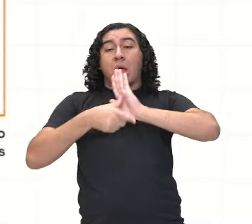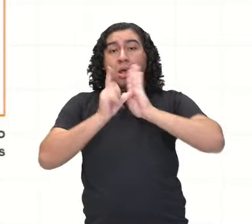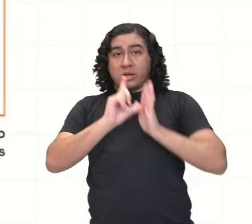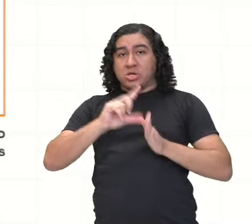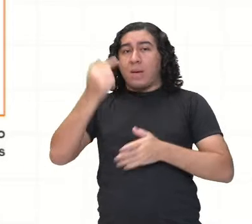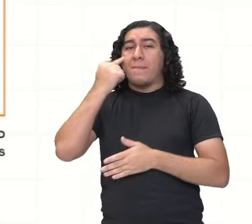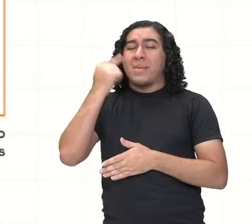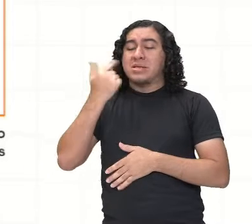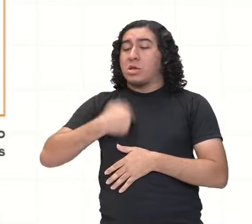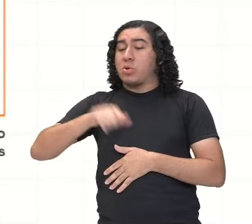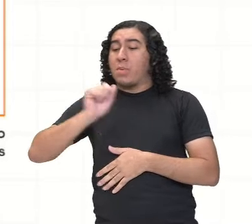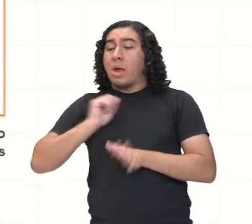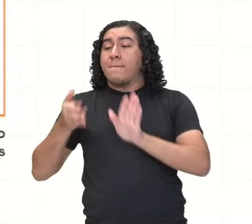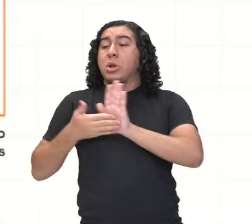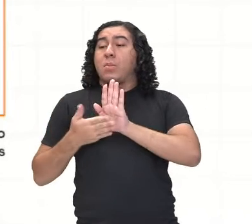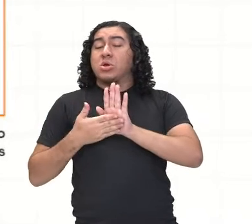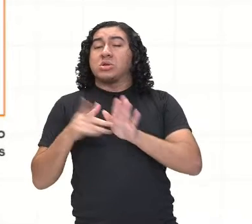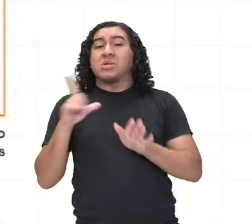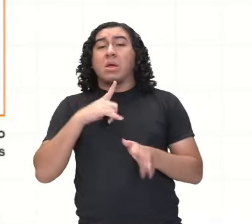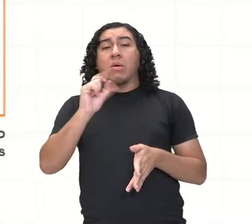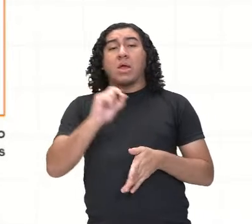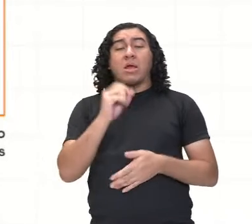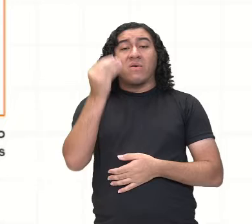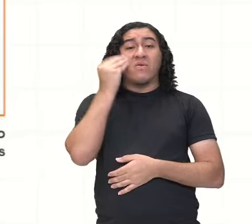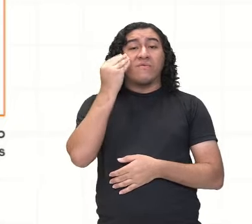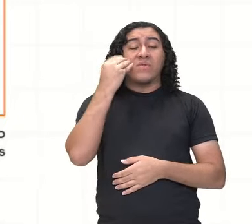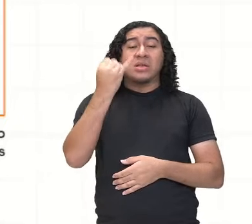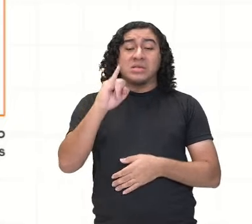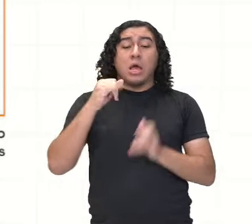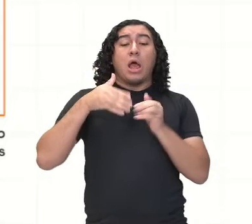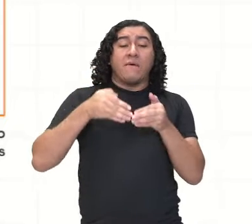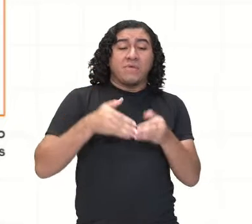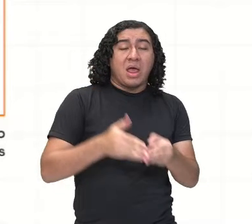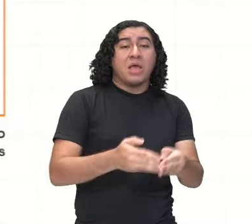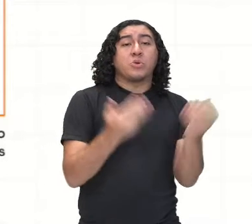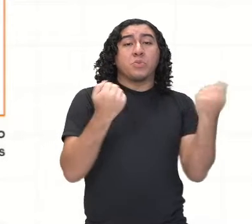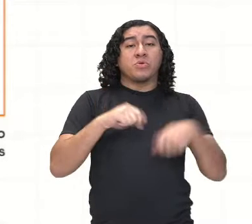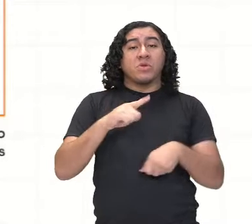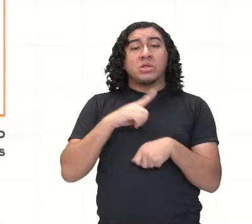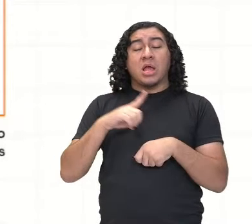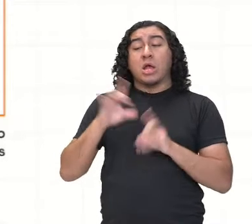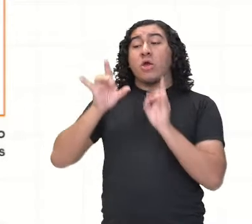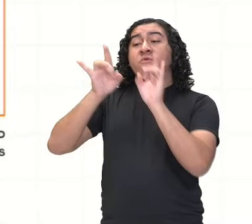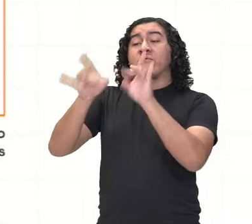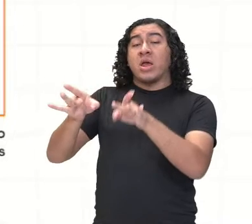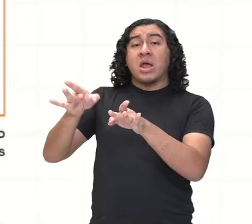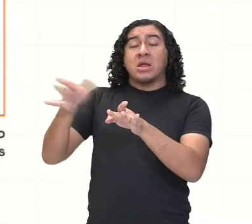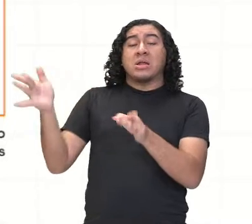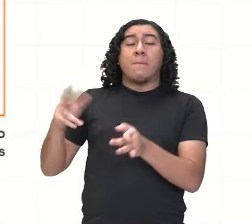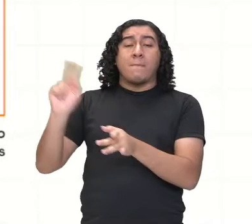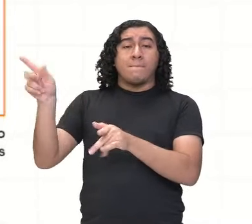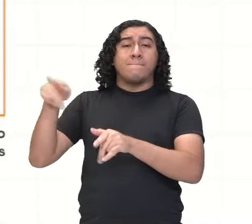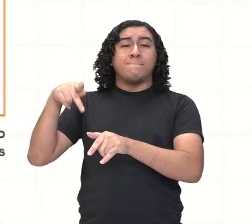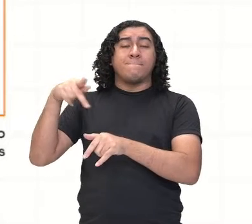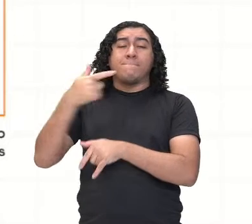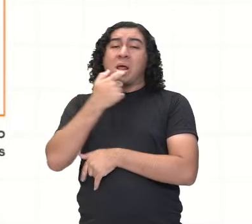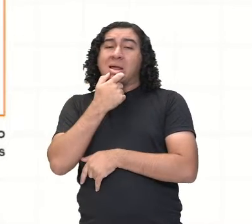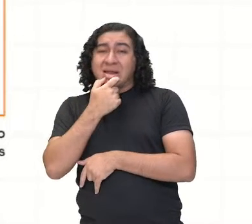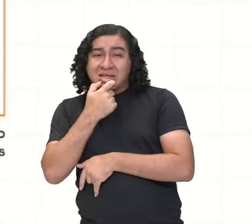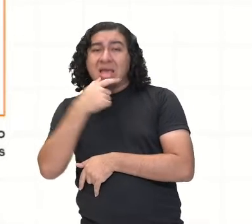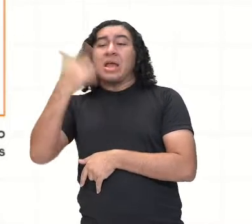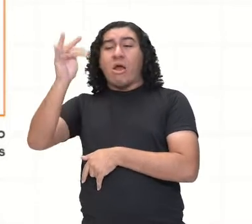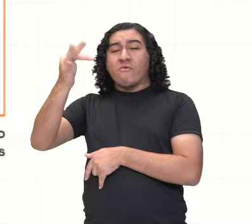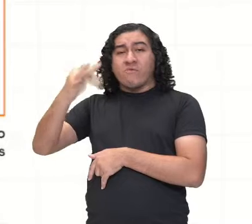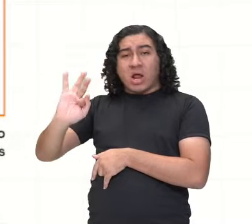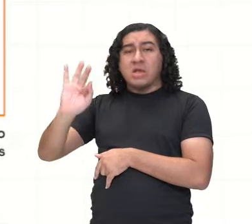a Espanha, ele vai tentar vender essa viagem para a Inglaterra, para Portugal, vai tentar conversar com a França, mas